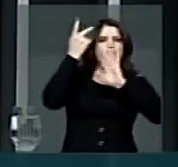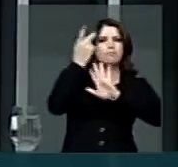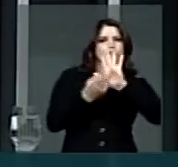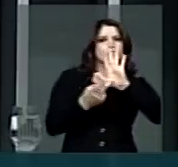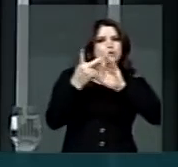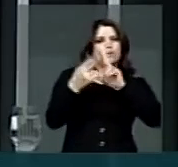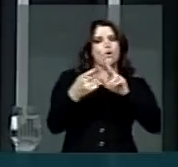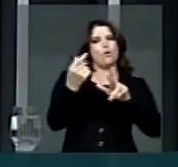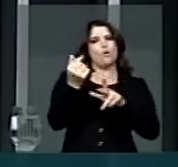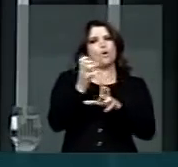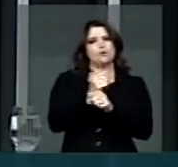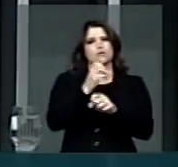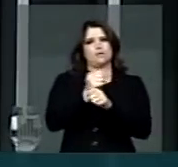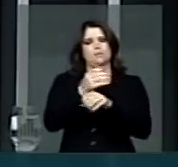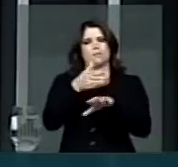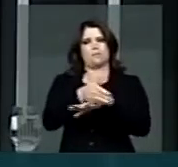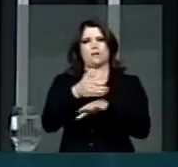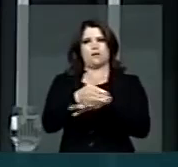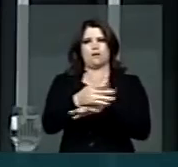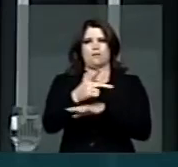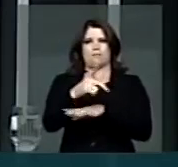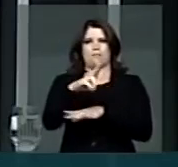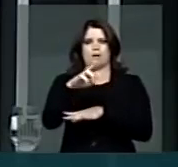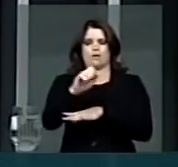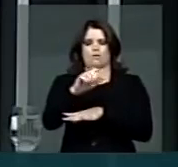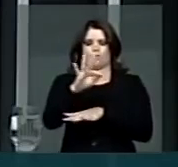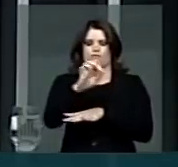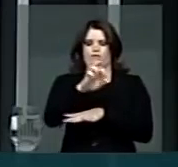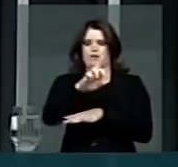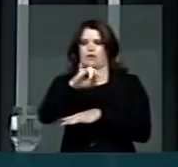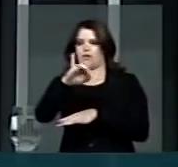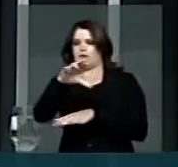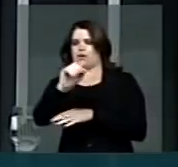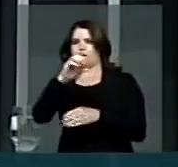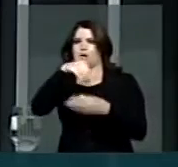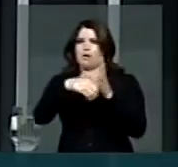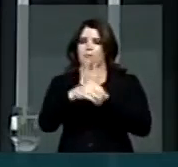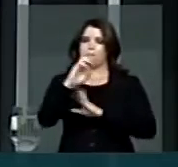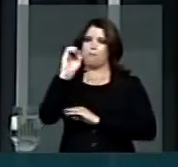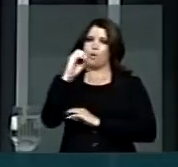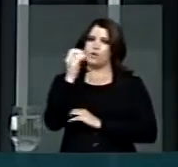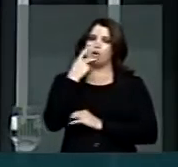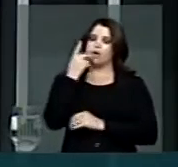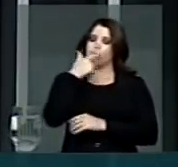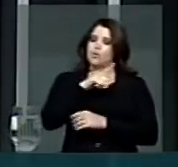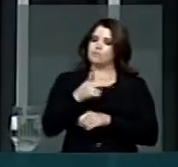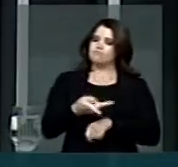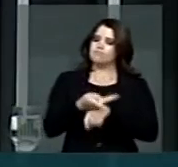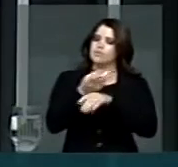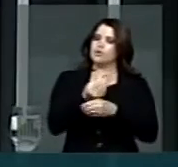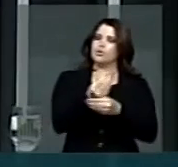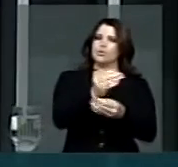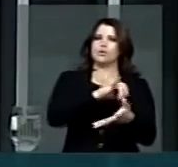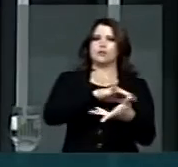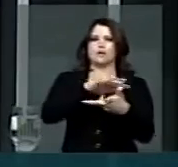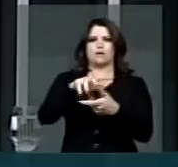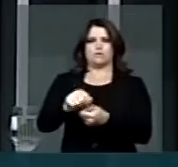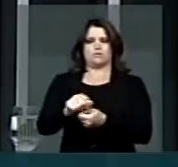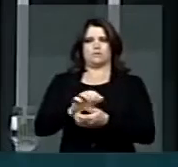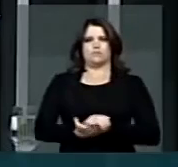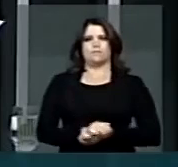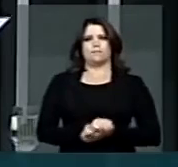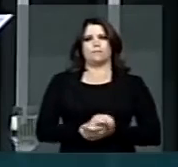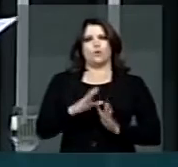como o Orçamento Participativo Paulo Ferreira, implantado em Porto Alegre e que ganhou reconhecimento internacional.